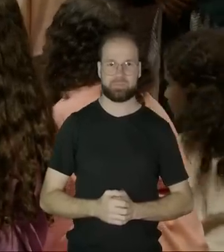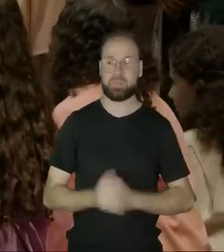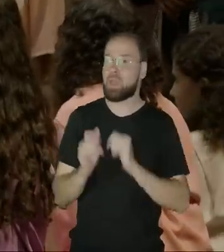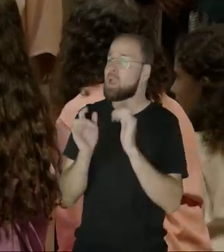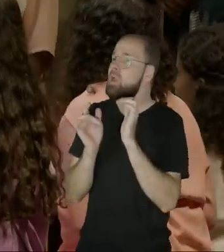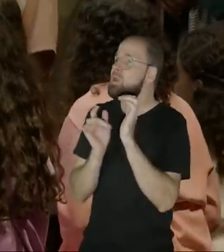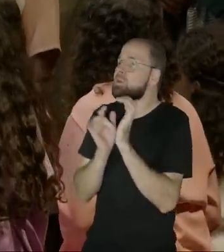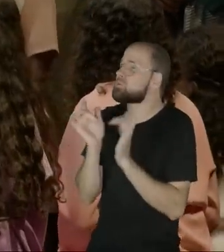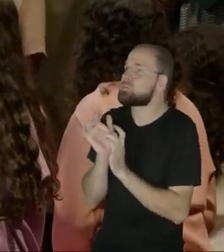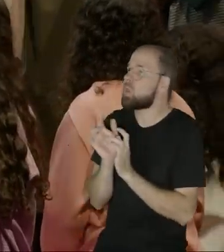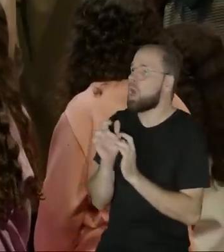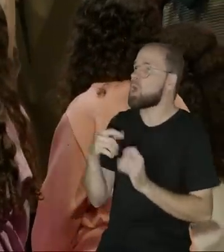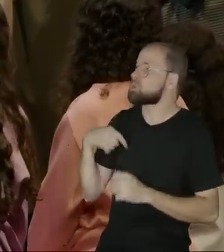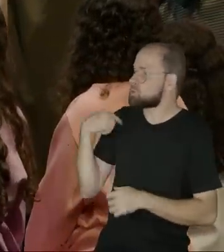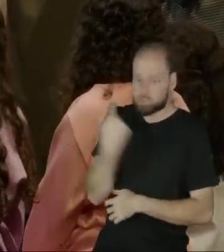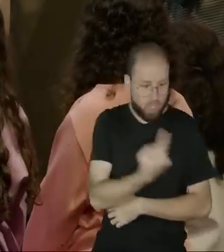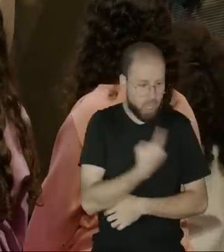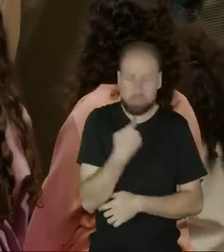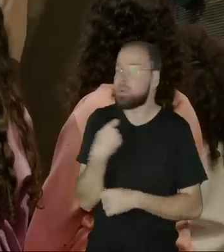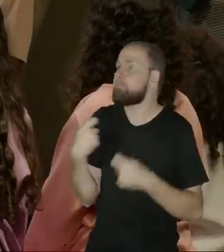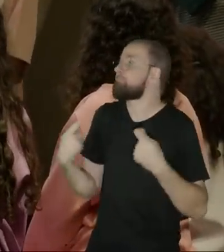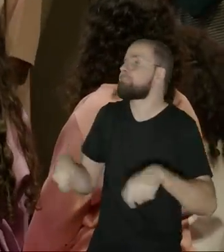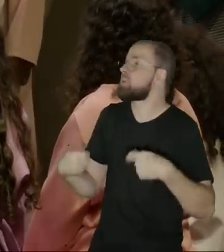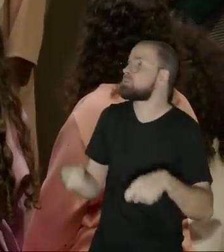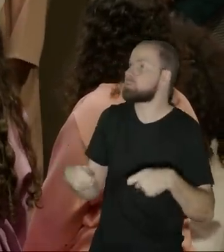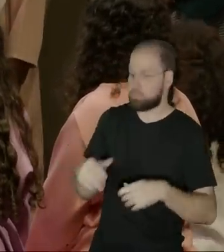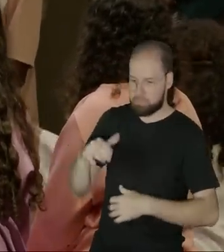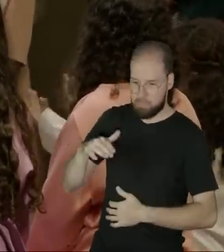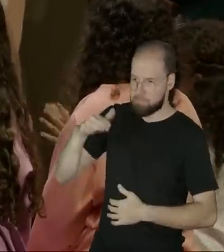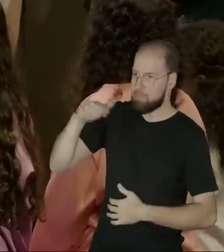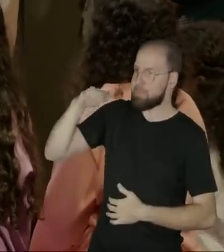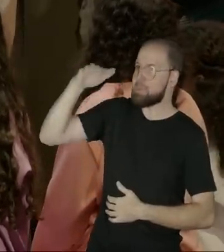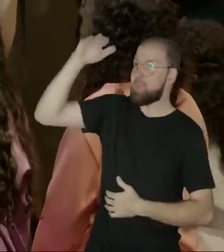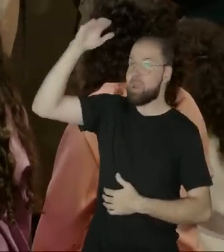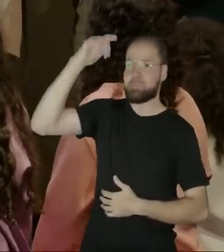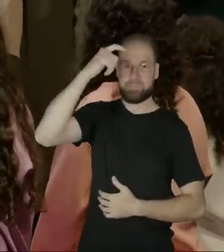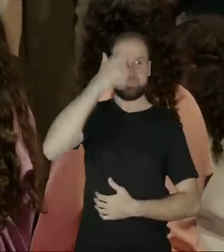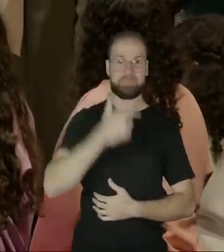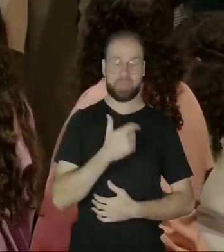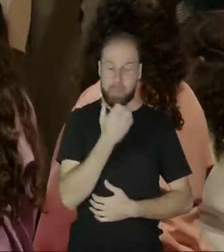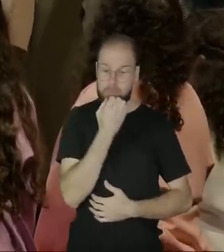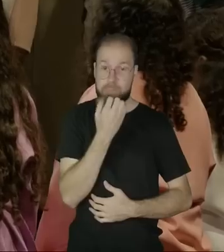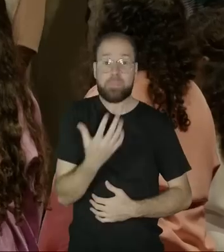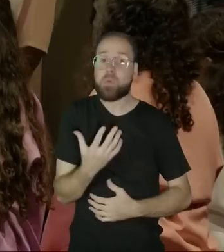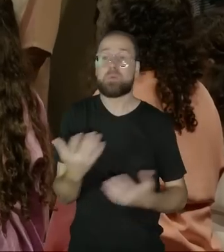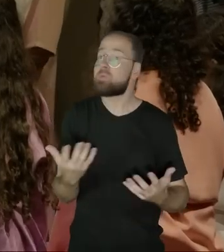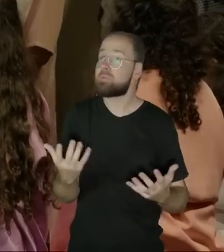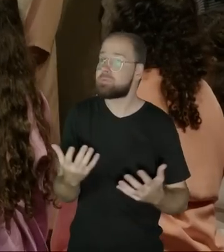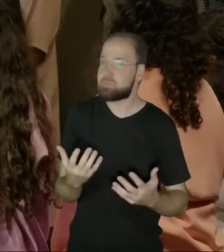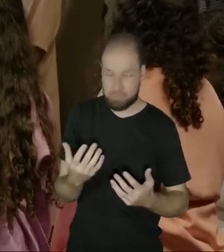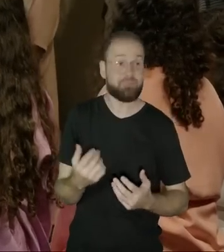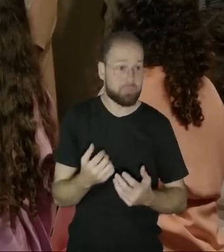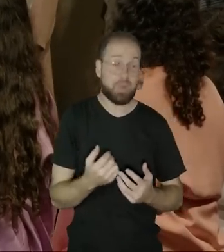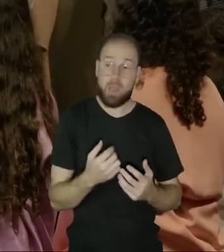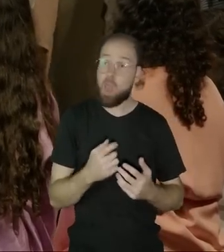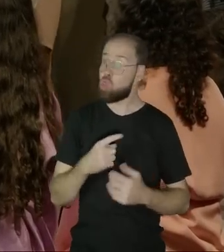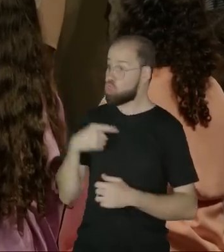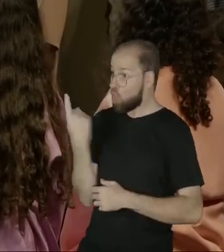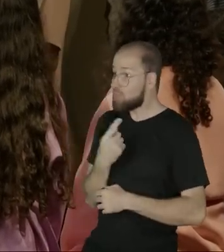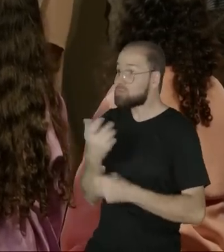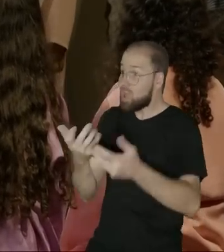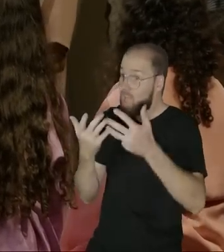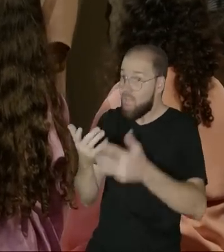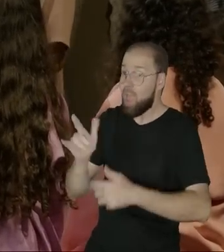Jesus, o que precisamos fazer para crescermos e sermos pessoas boas? Sim, Jesus, queremos amar